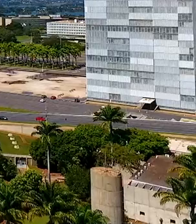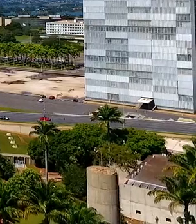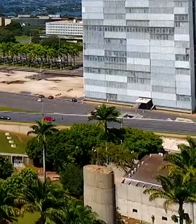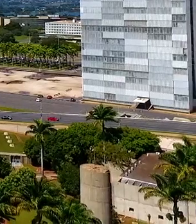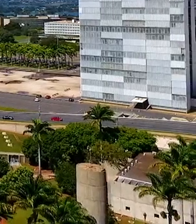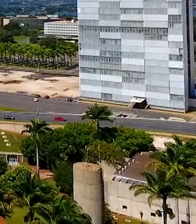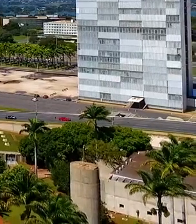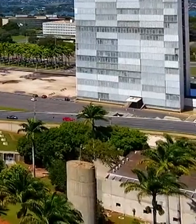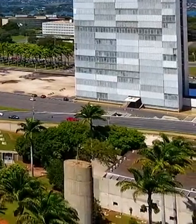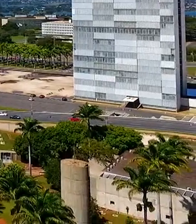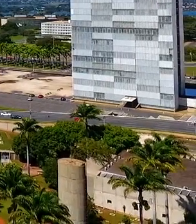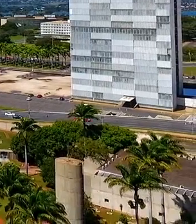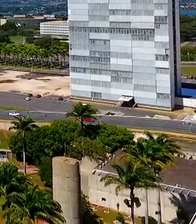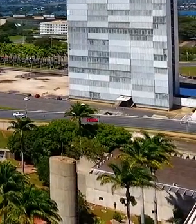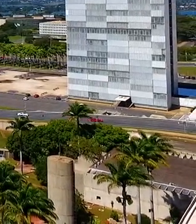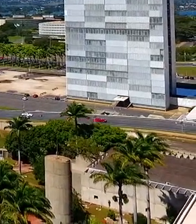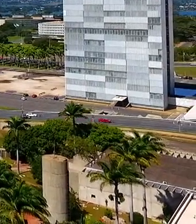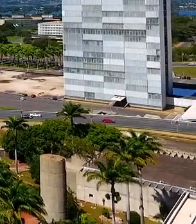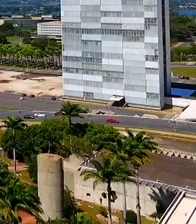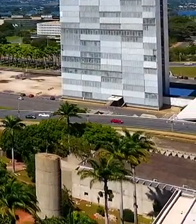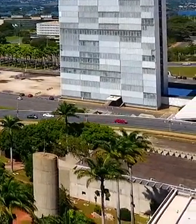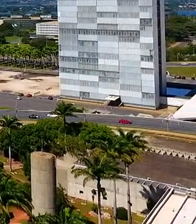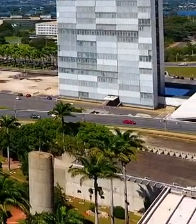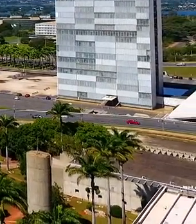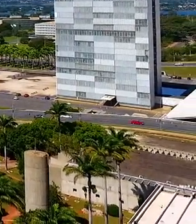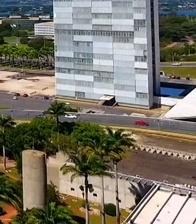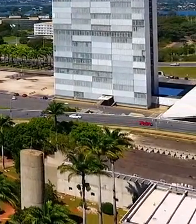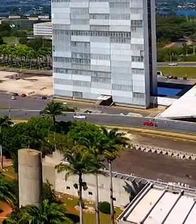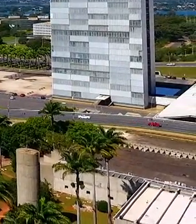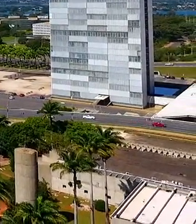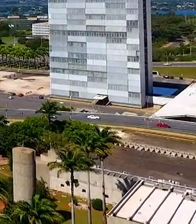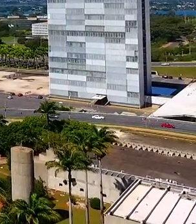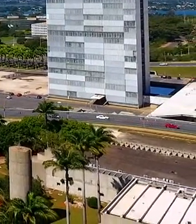Transcrição Legendas Pedro Negri